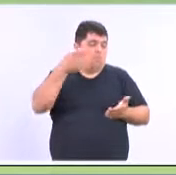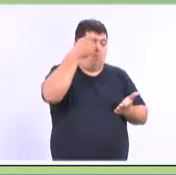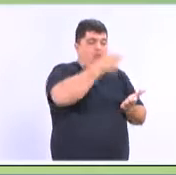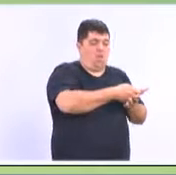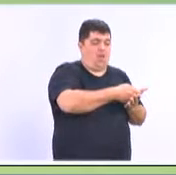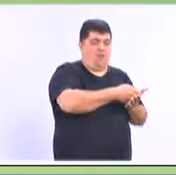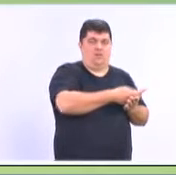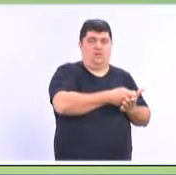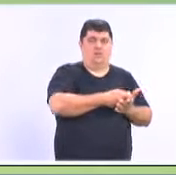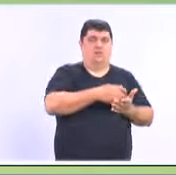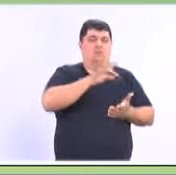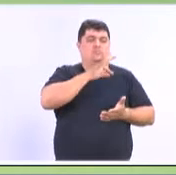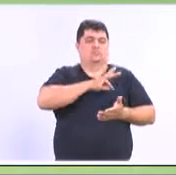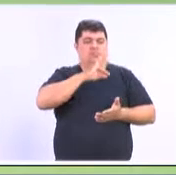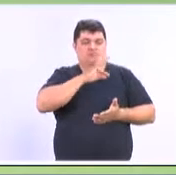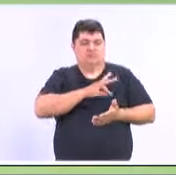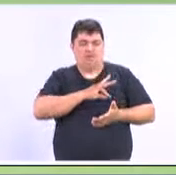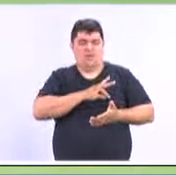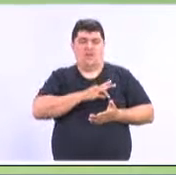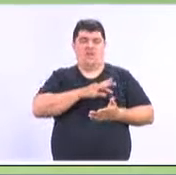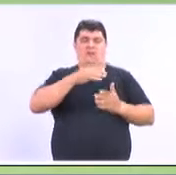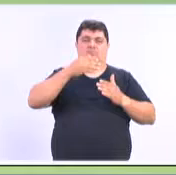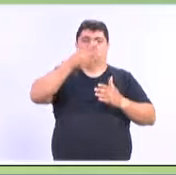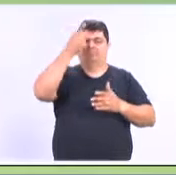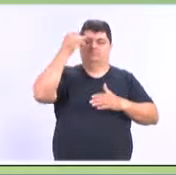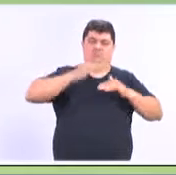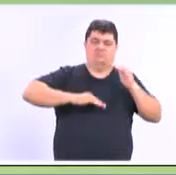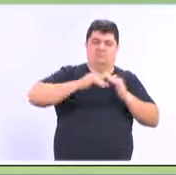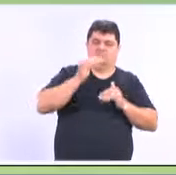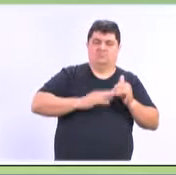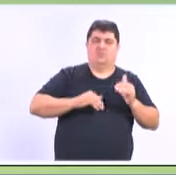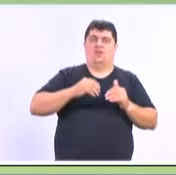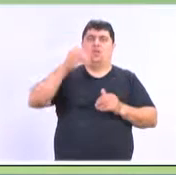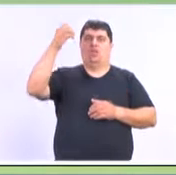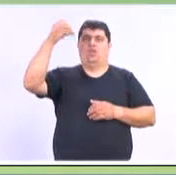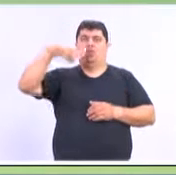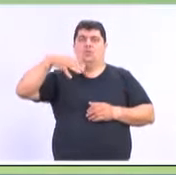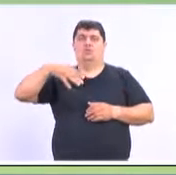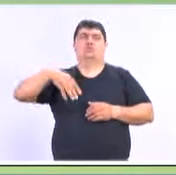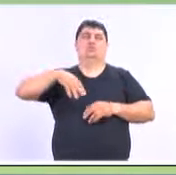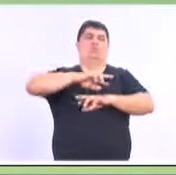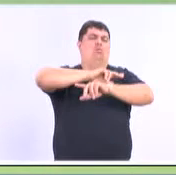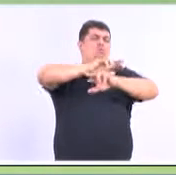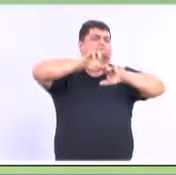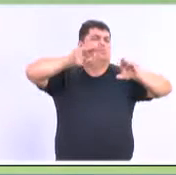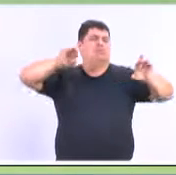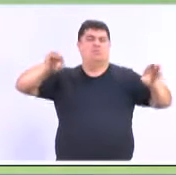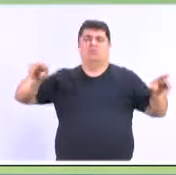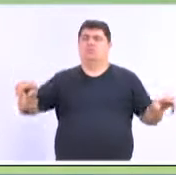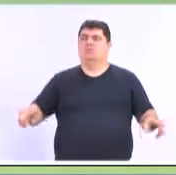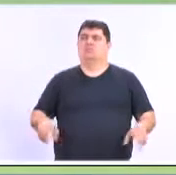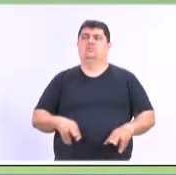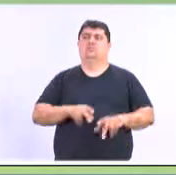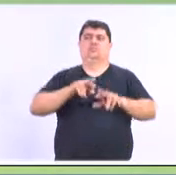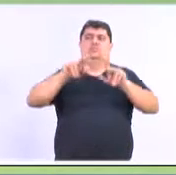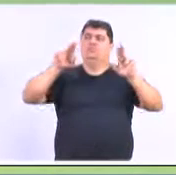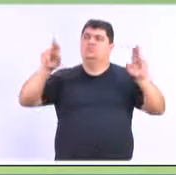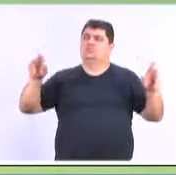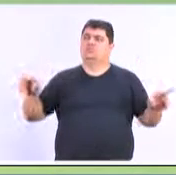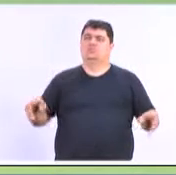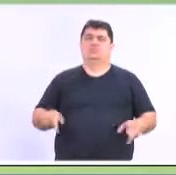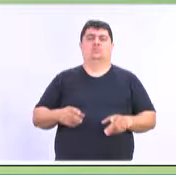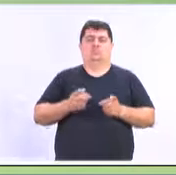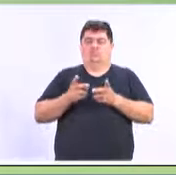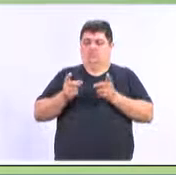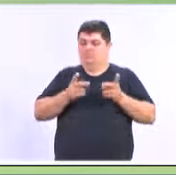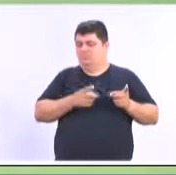é chamado de CSP, todos os custos das mercadorias vendidas, que é chamado de CMV, e todos os custos dos